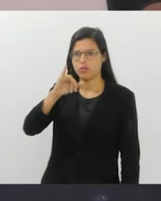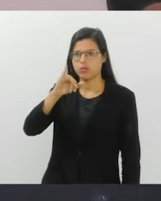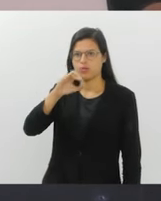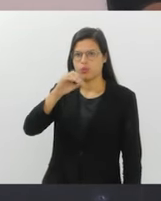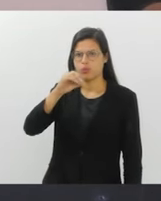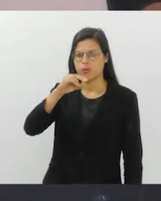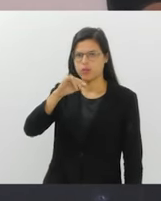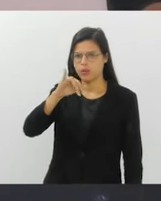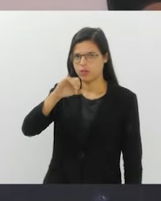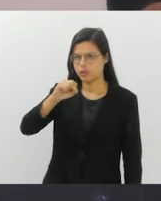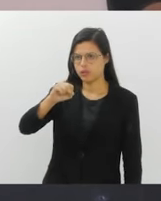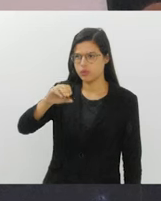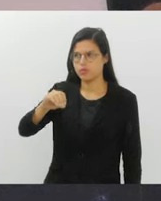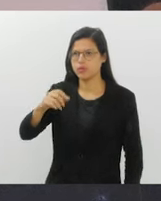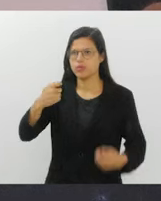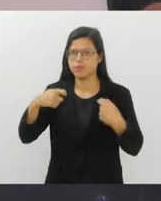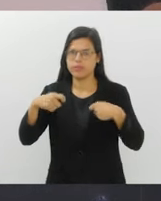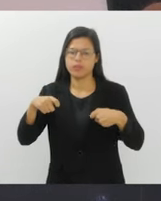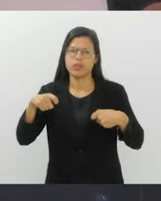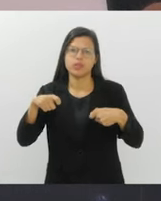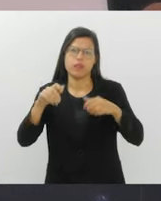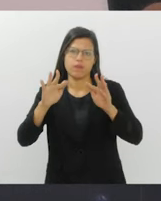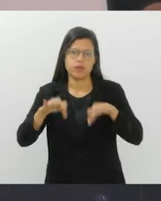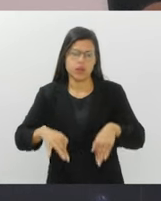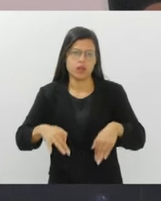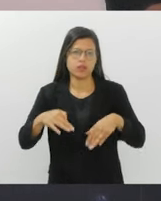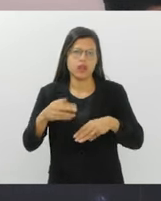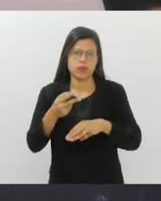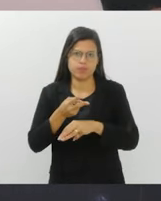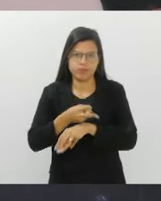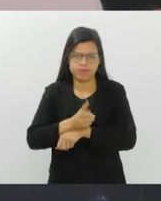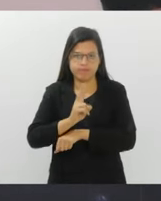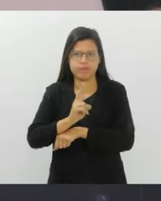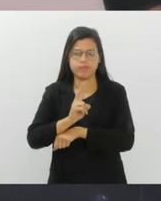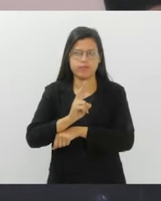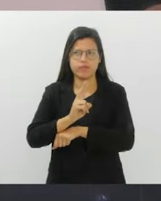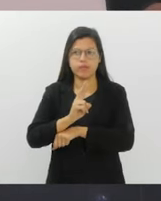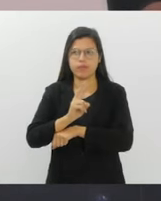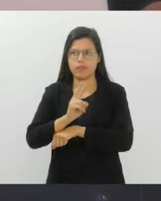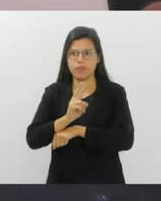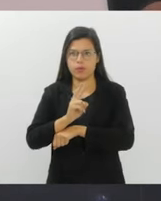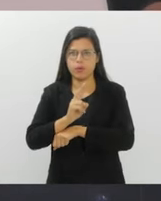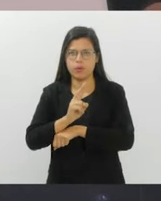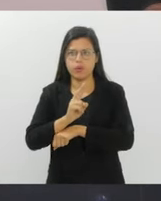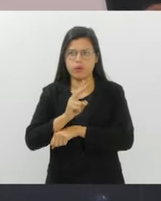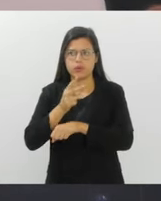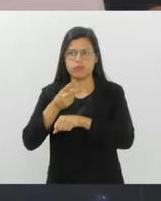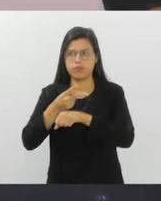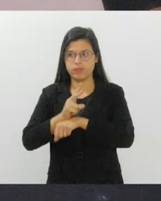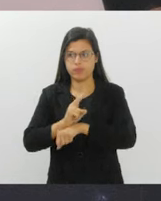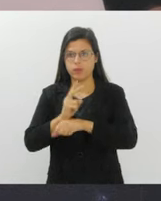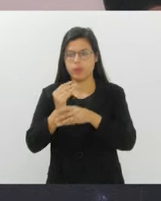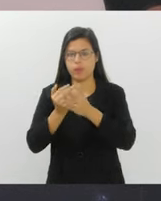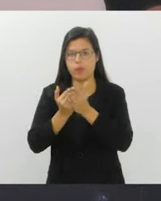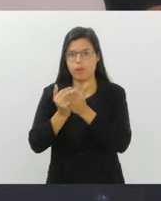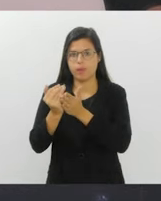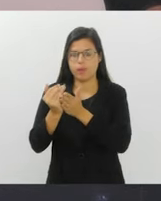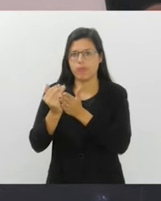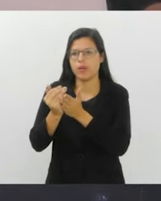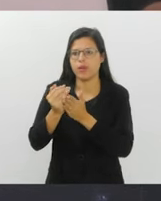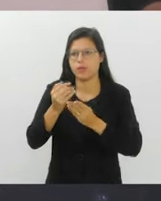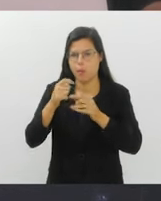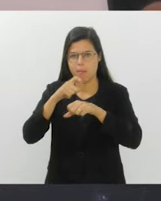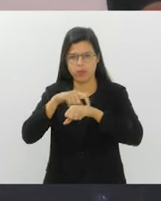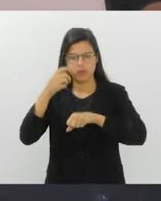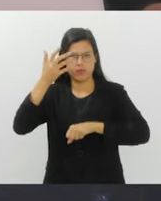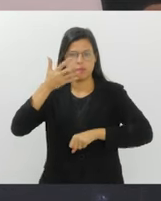precisa concluir a reunião às 14 horas, porque 14 horas abre o expediente inicial. Isso é o